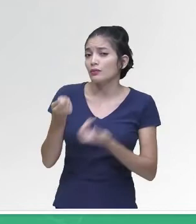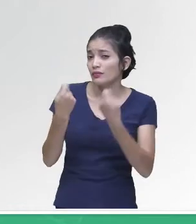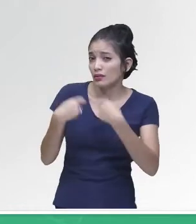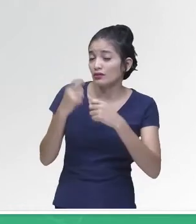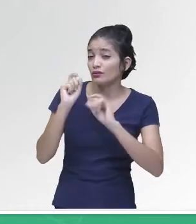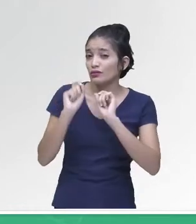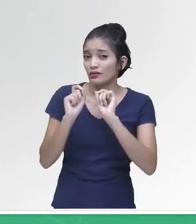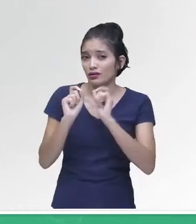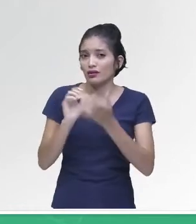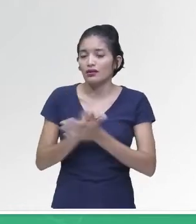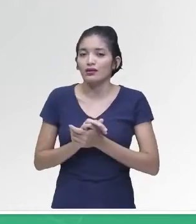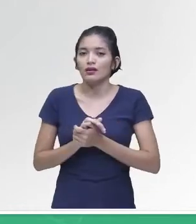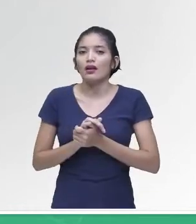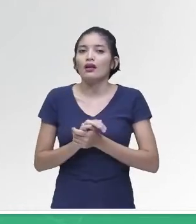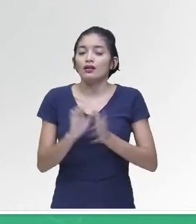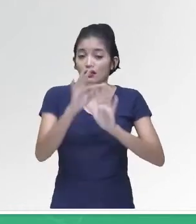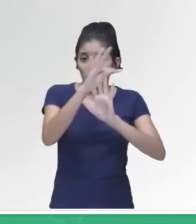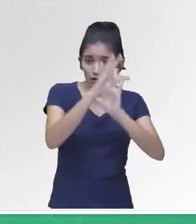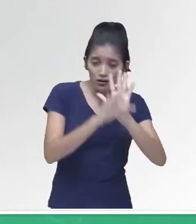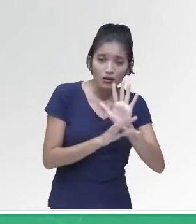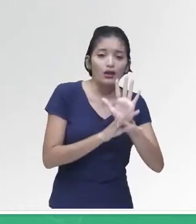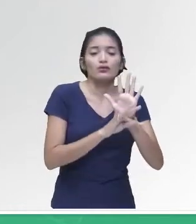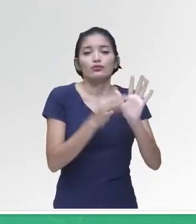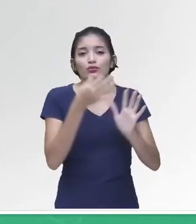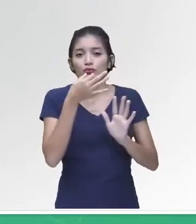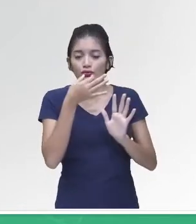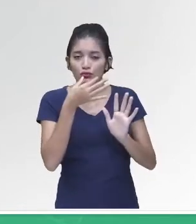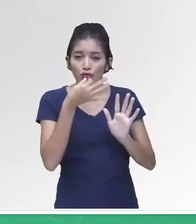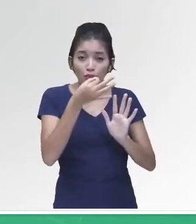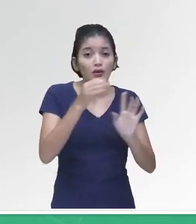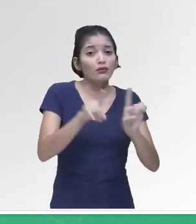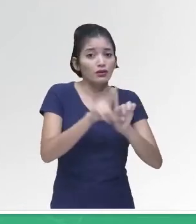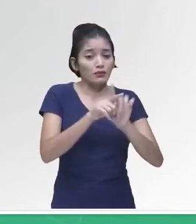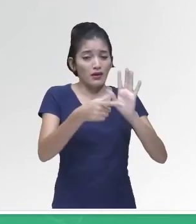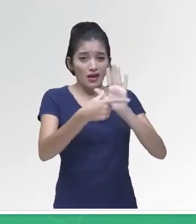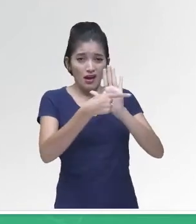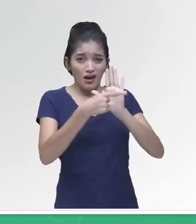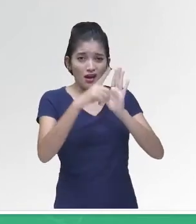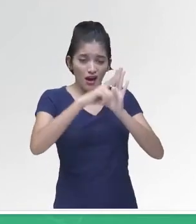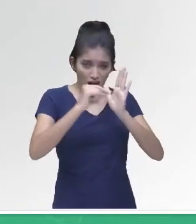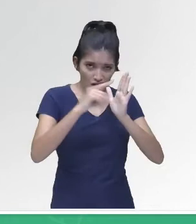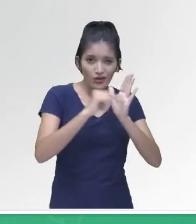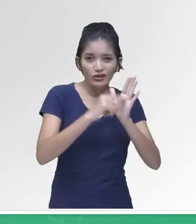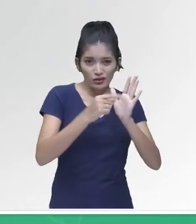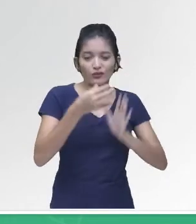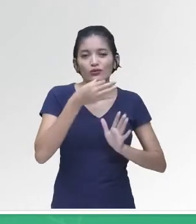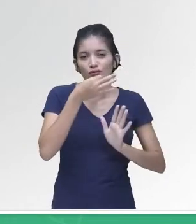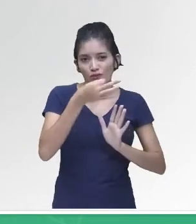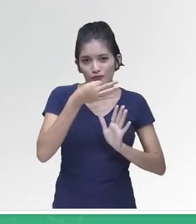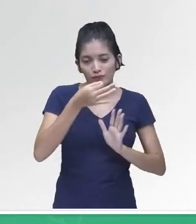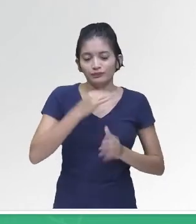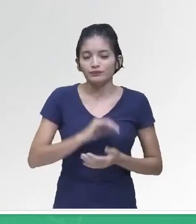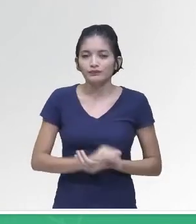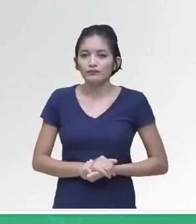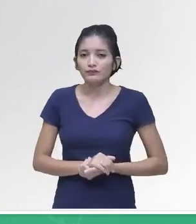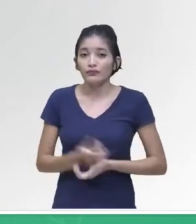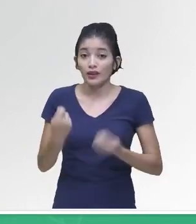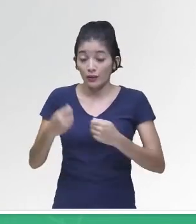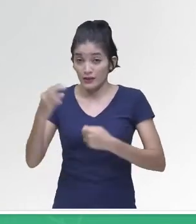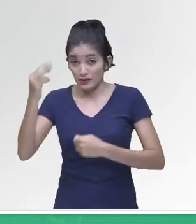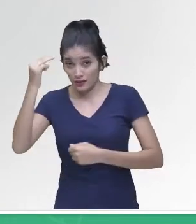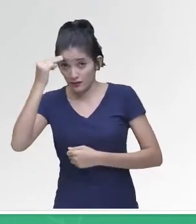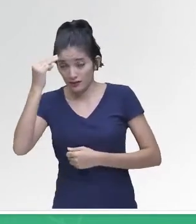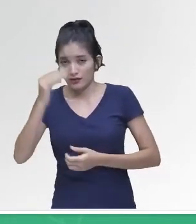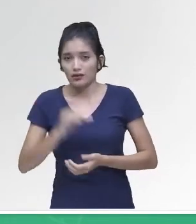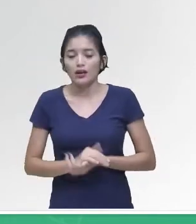que a gente chama de texto de opinião ou artigo de opinião, tá bom? Então, tenhamos isso em mente. Para expressar a minha opinião